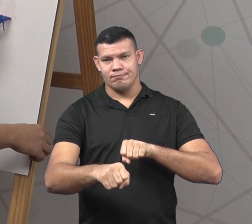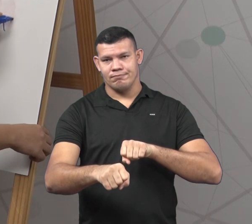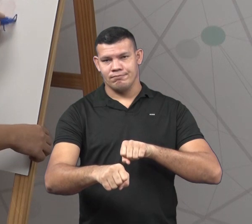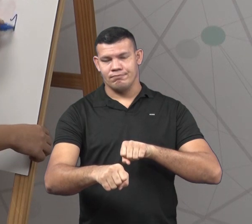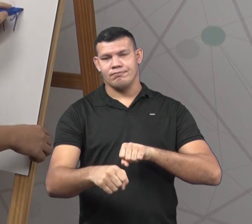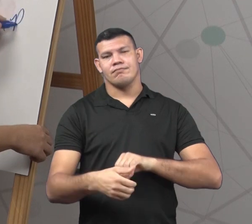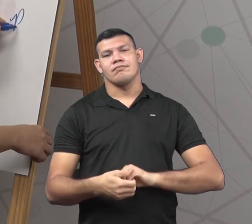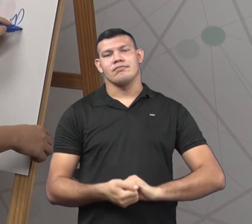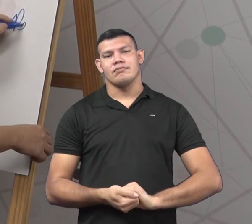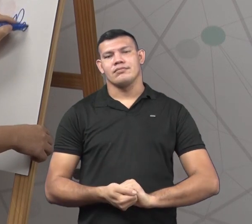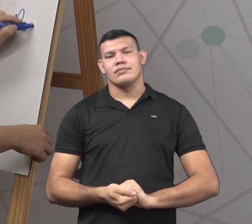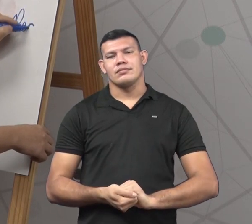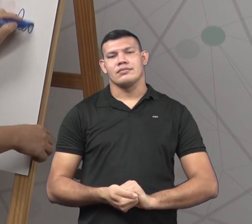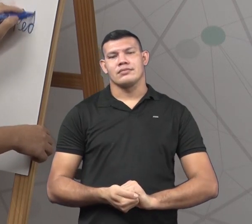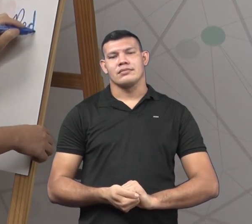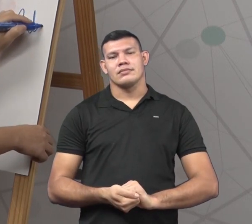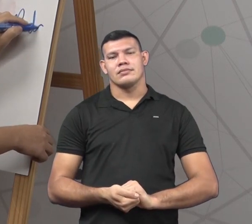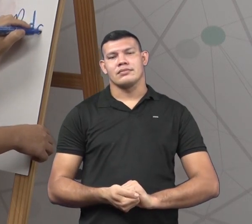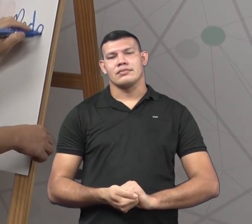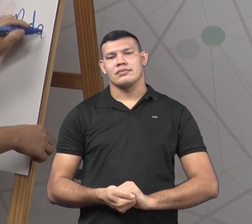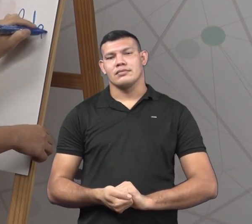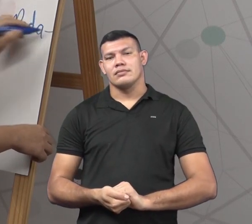em